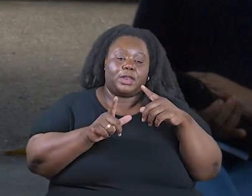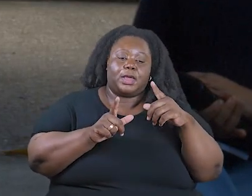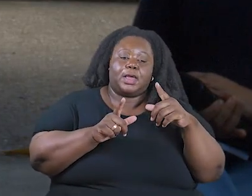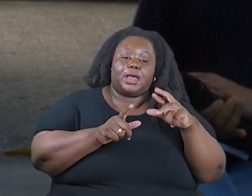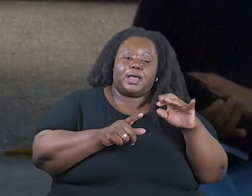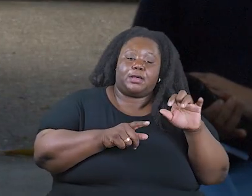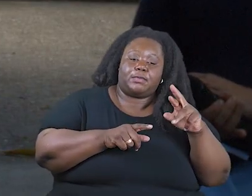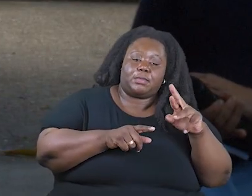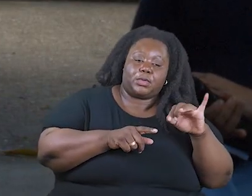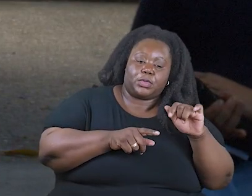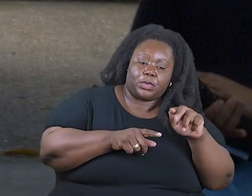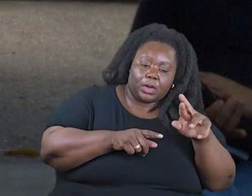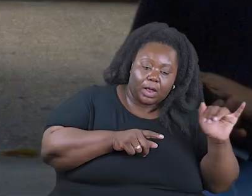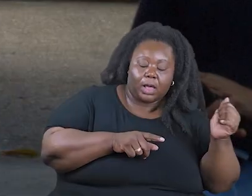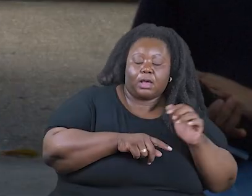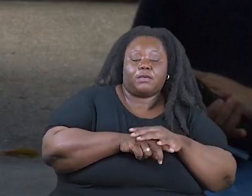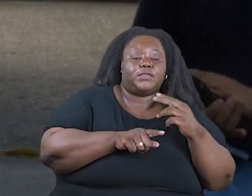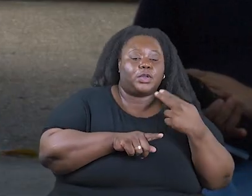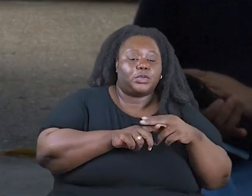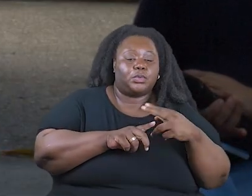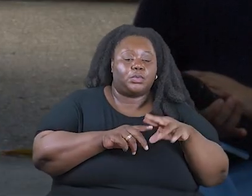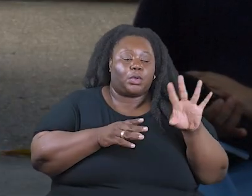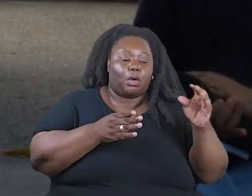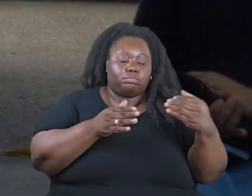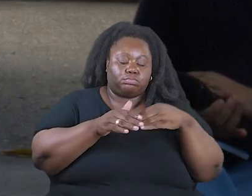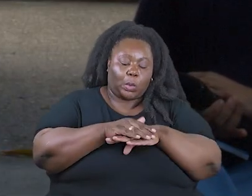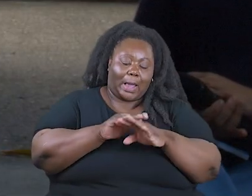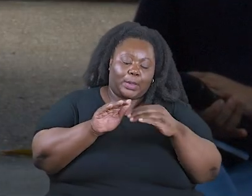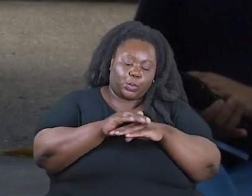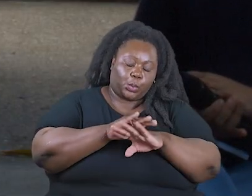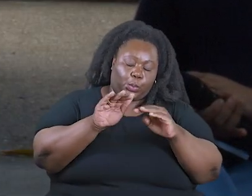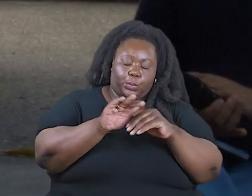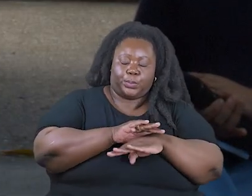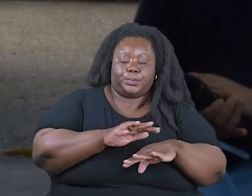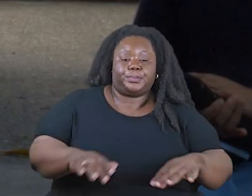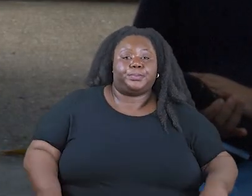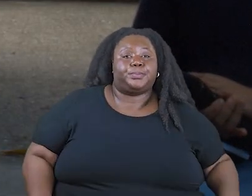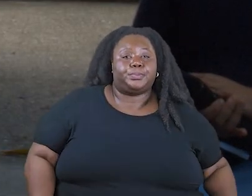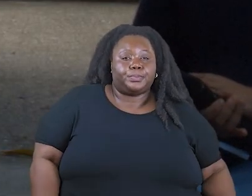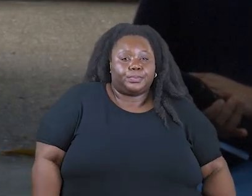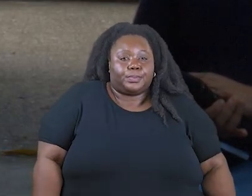revista pornográfica. Aí juntou uma quantidade grande de papel,